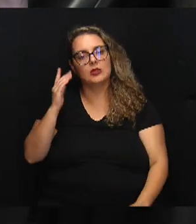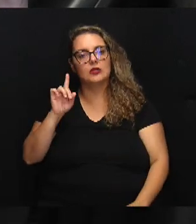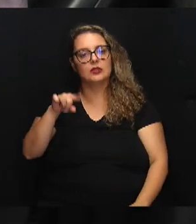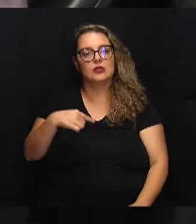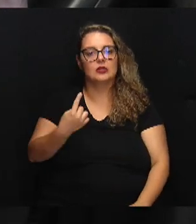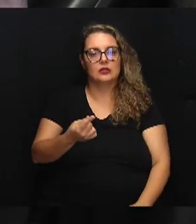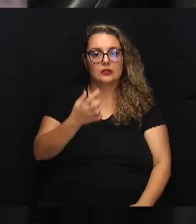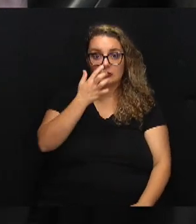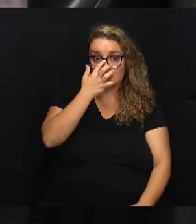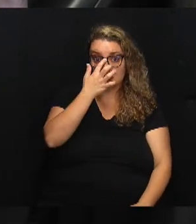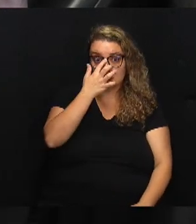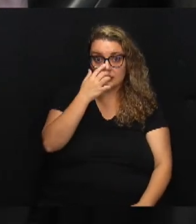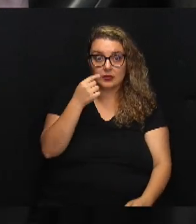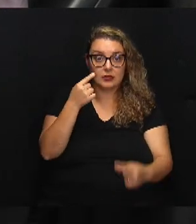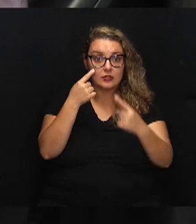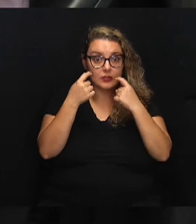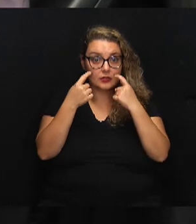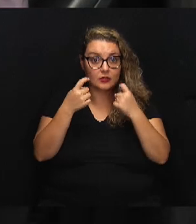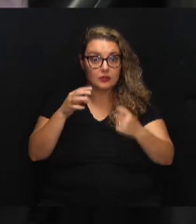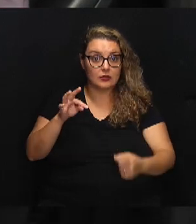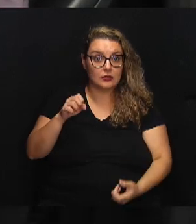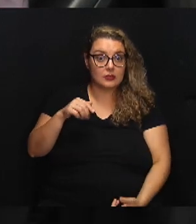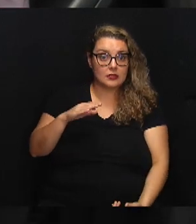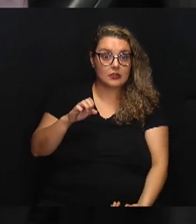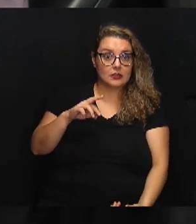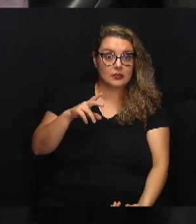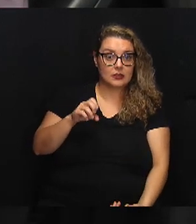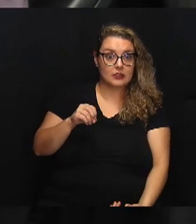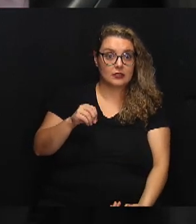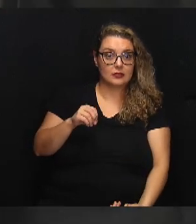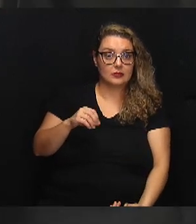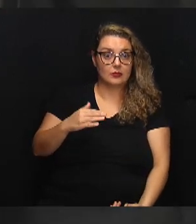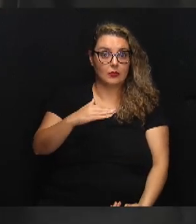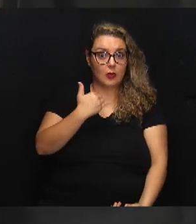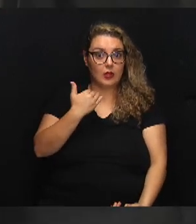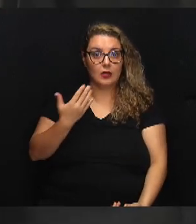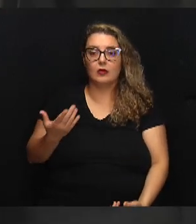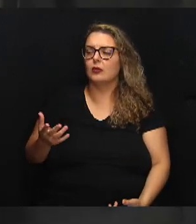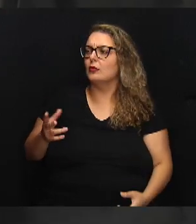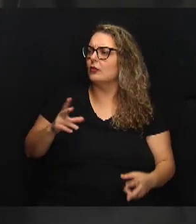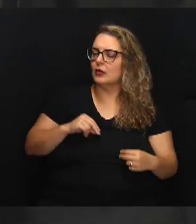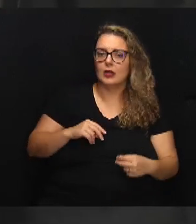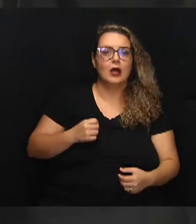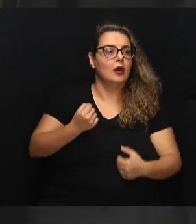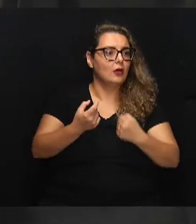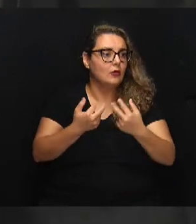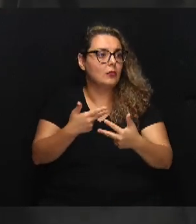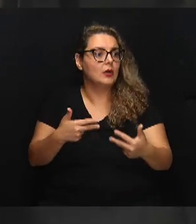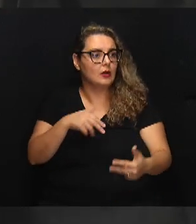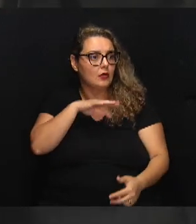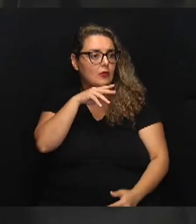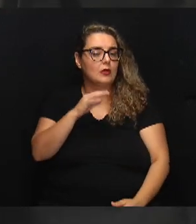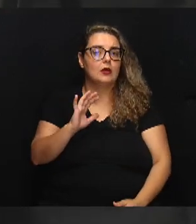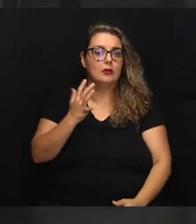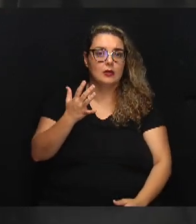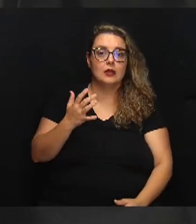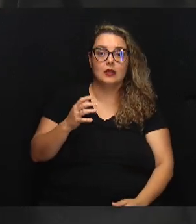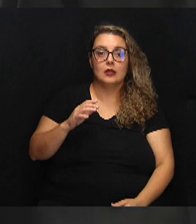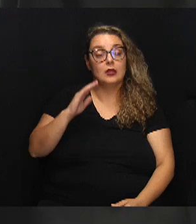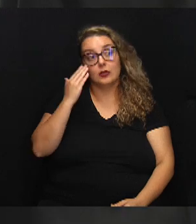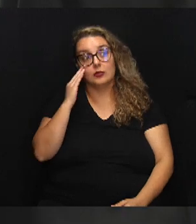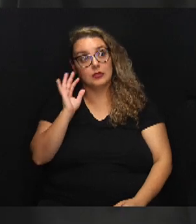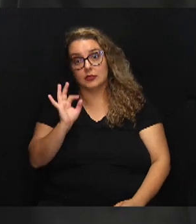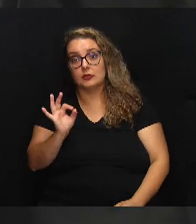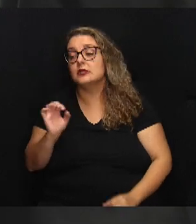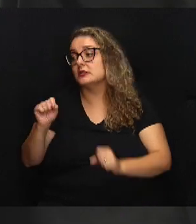quando eu fiquei chorando quando o Tancredo morreu. Isso, né, que eu falava, alguma coisa ruim está acontecendo. Sim, sim. Eu não entendi exatamente